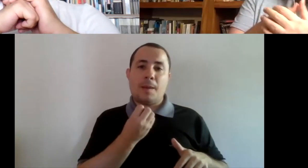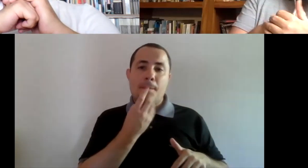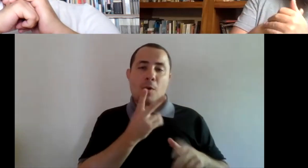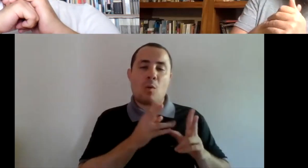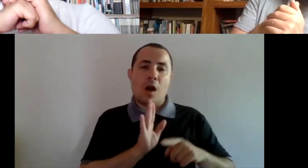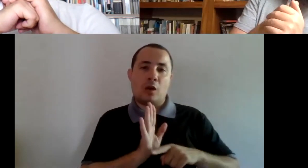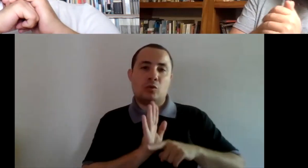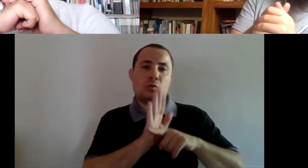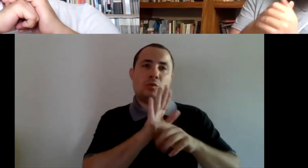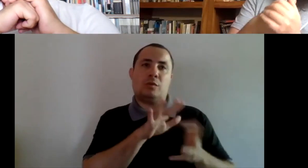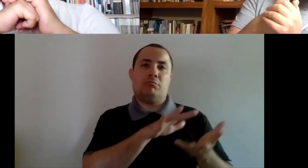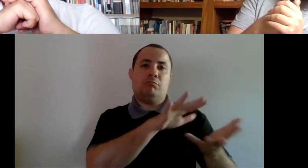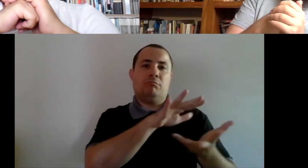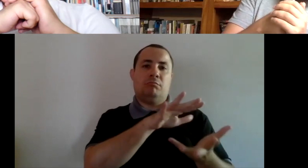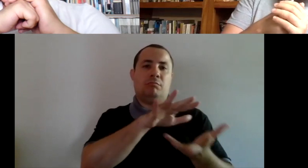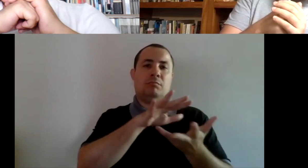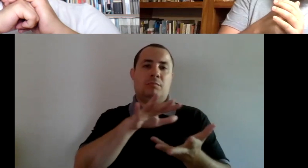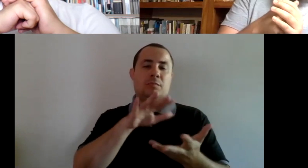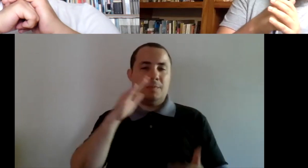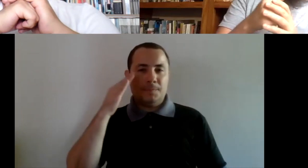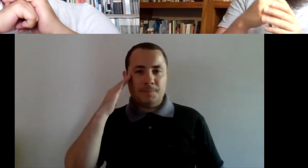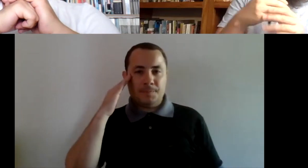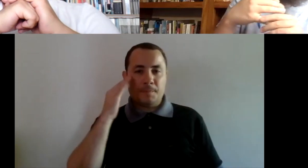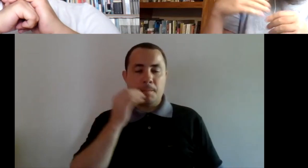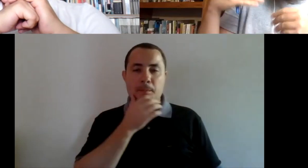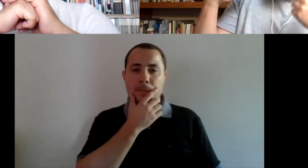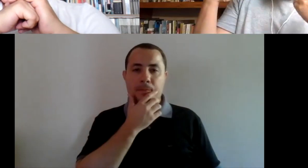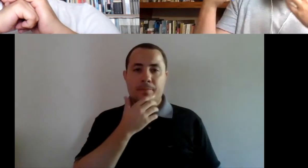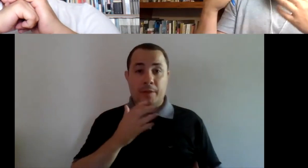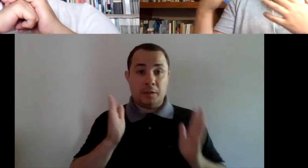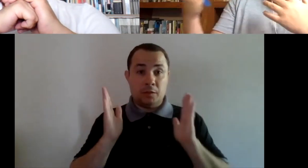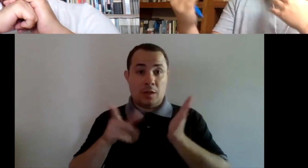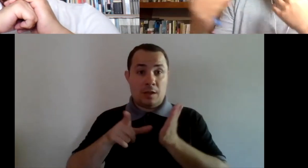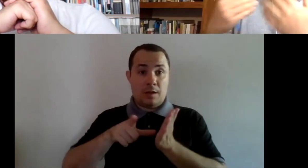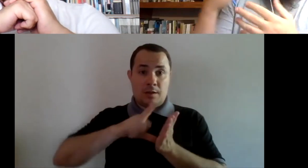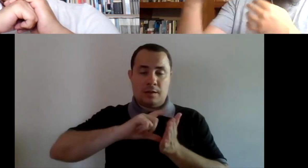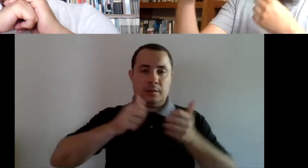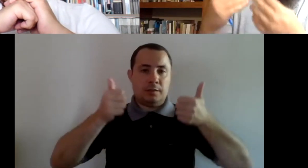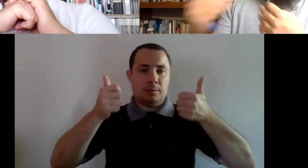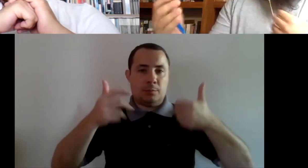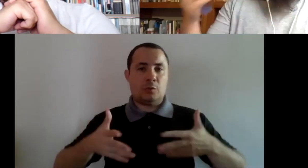para algo, né, que a gente já falou, porque se há uma